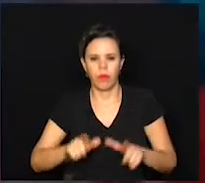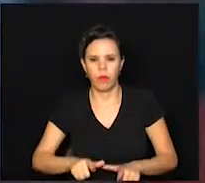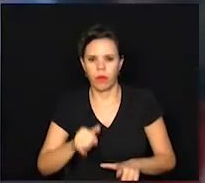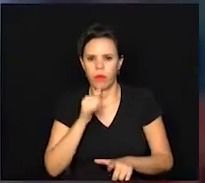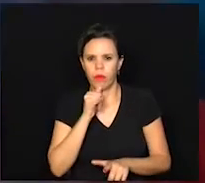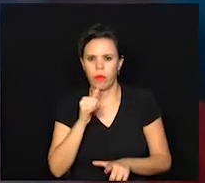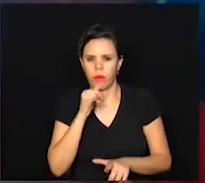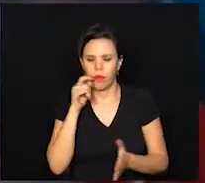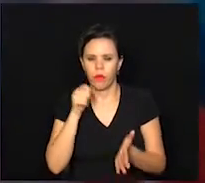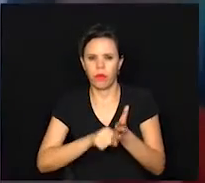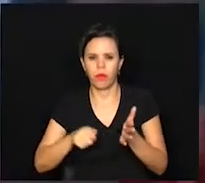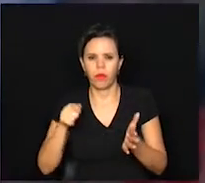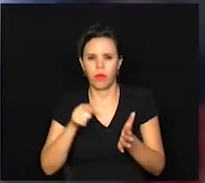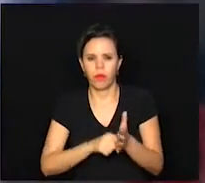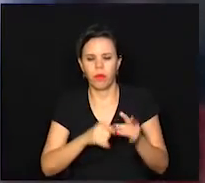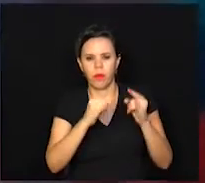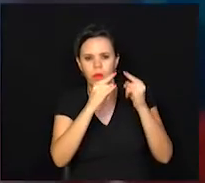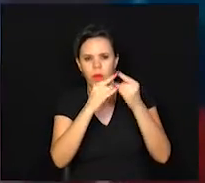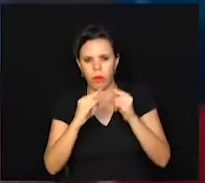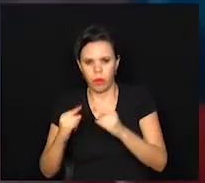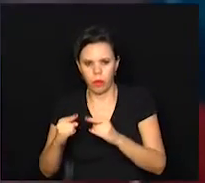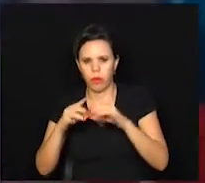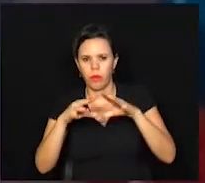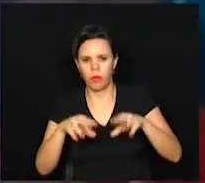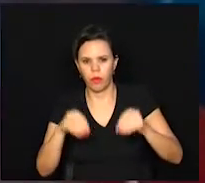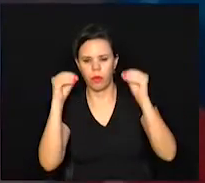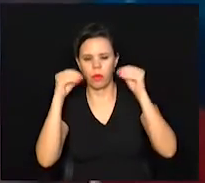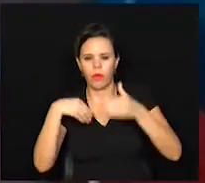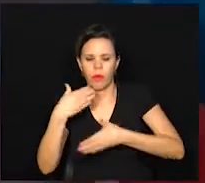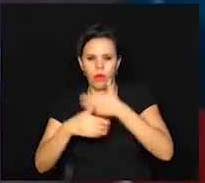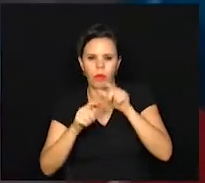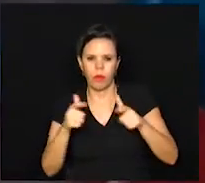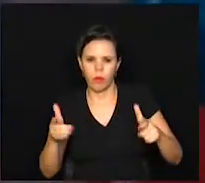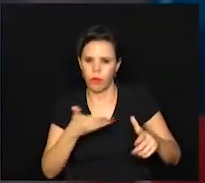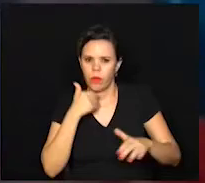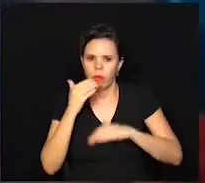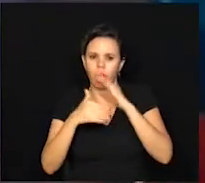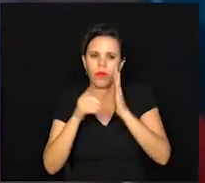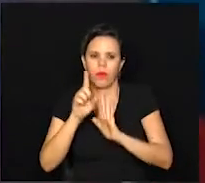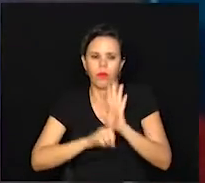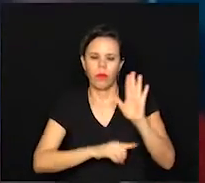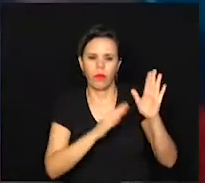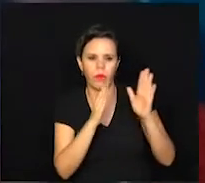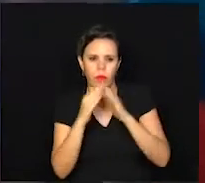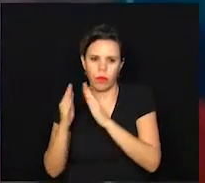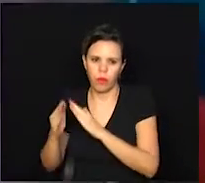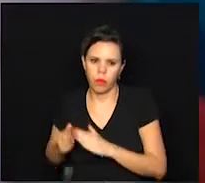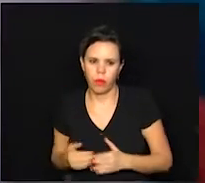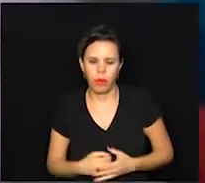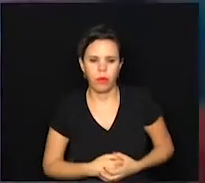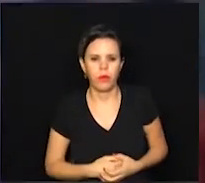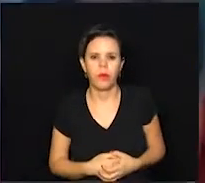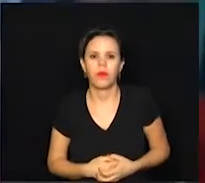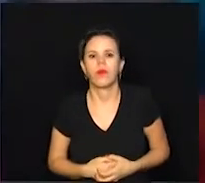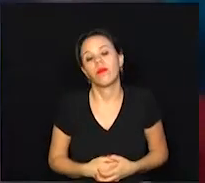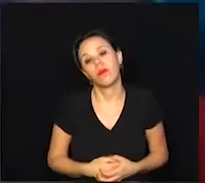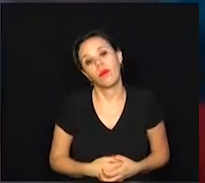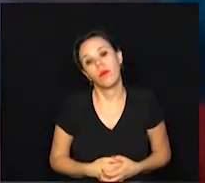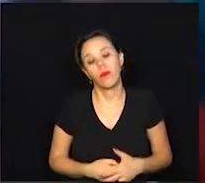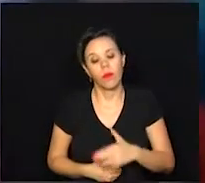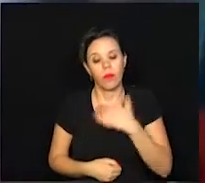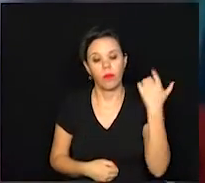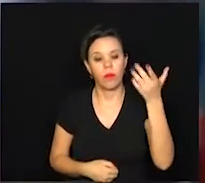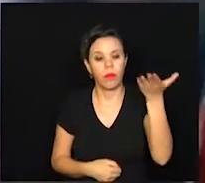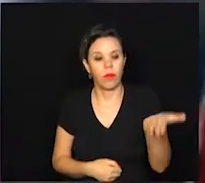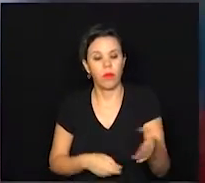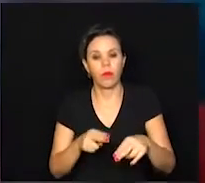de luta, de ocupação urbana, de avanço no direito à moradia, e foi morto simplesmente